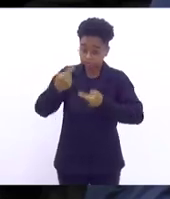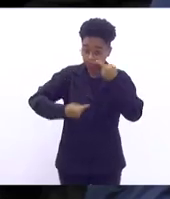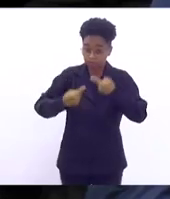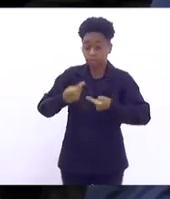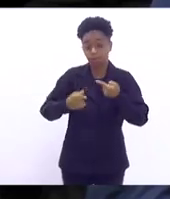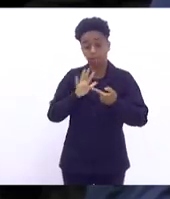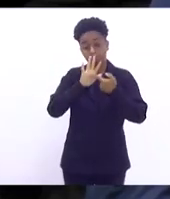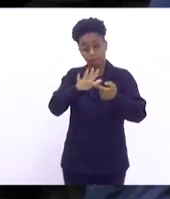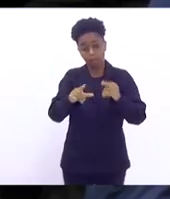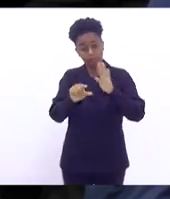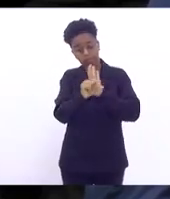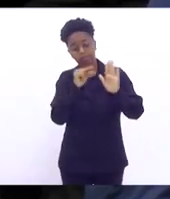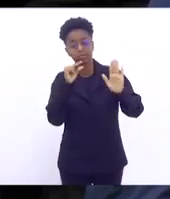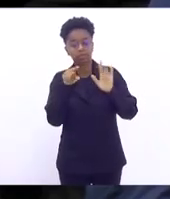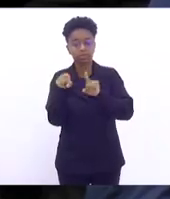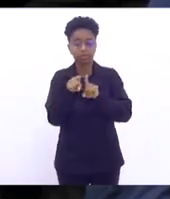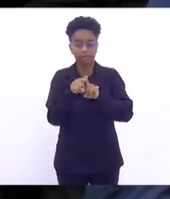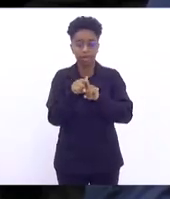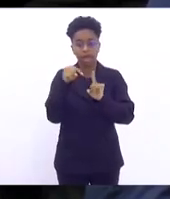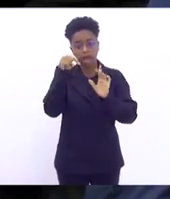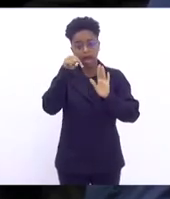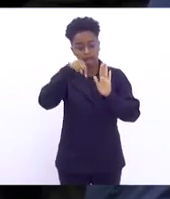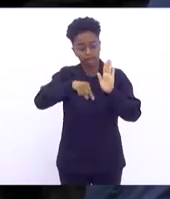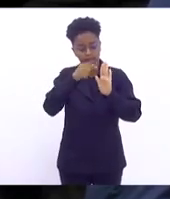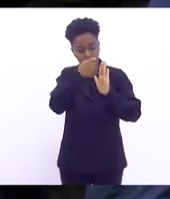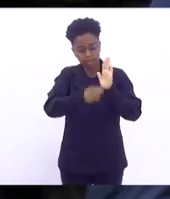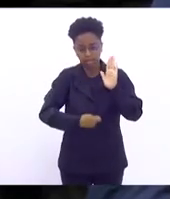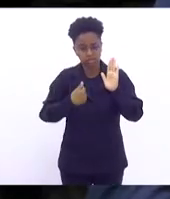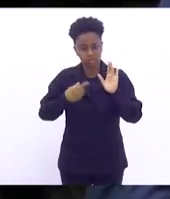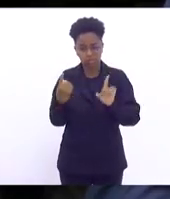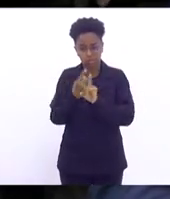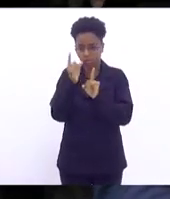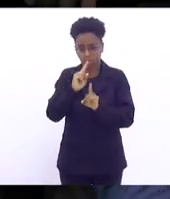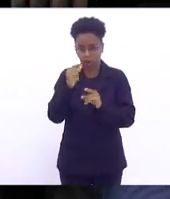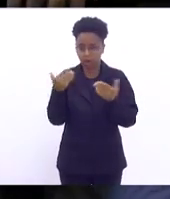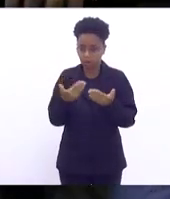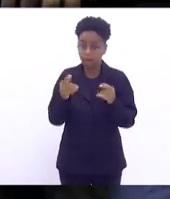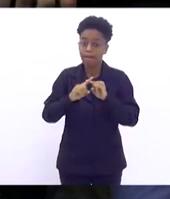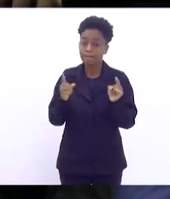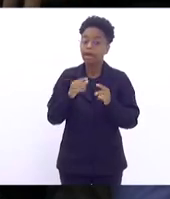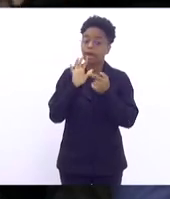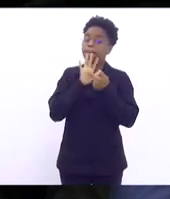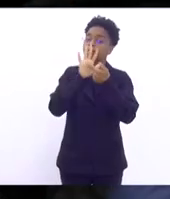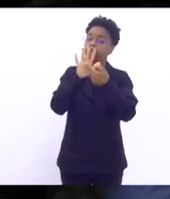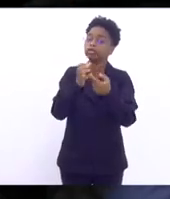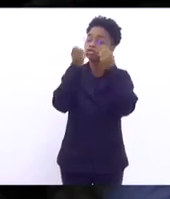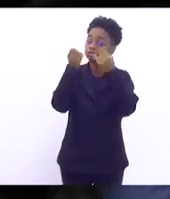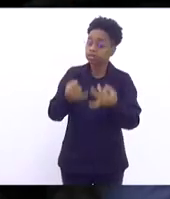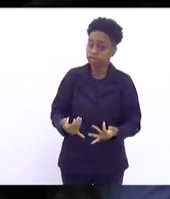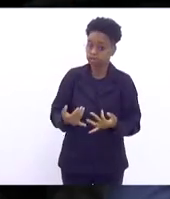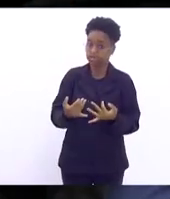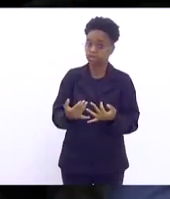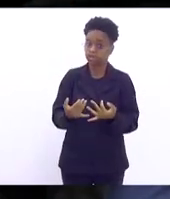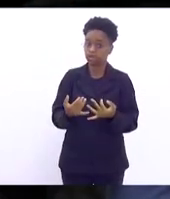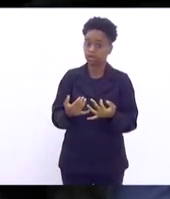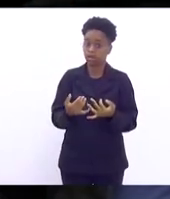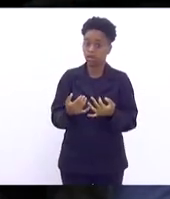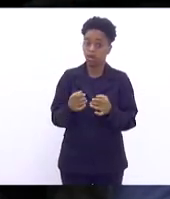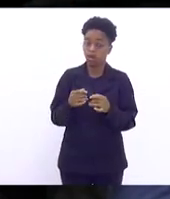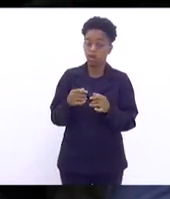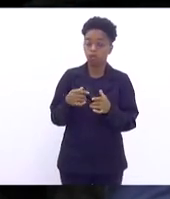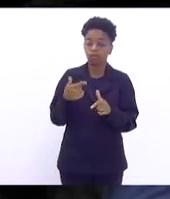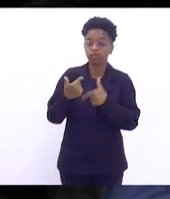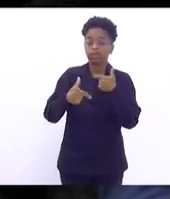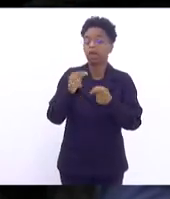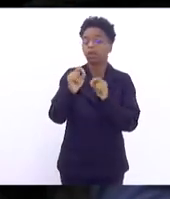aqui numa da parte dos textos que eu não tô conseguindo encontrar agora mas que justifica que a função da frente por Essência